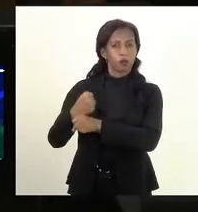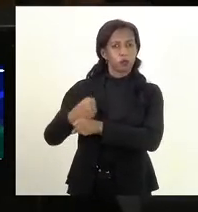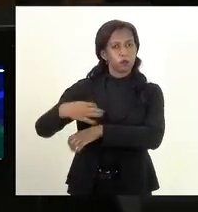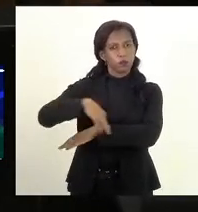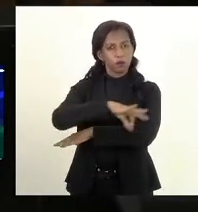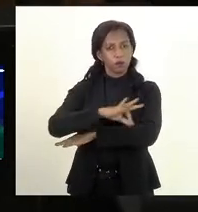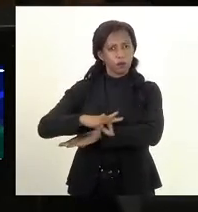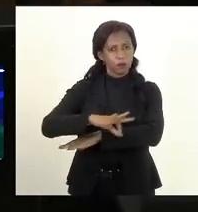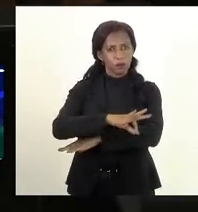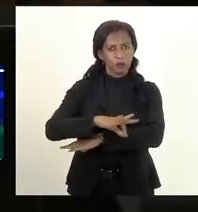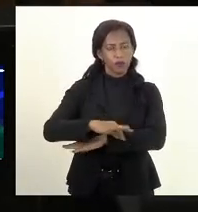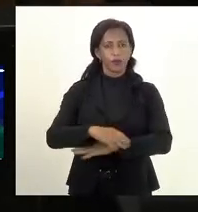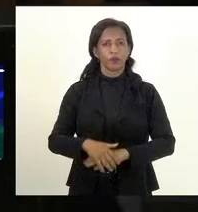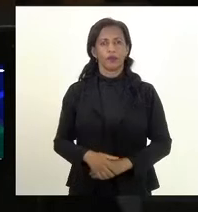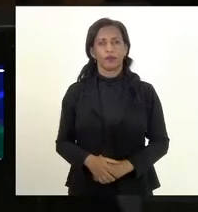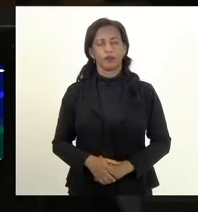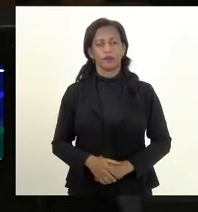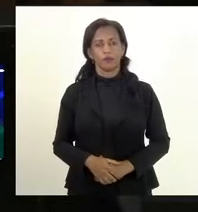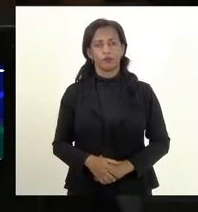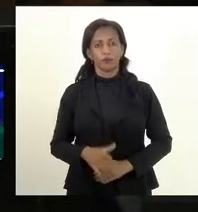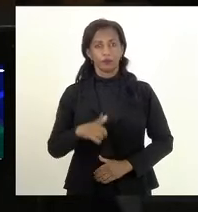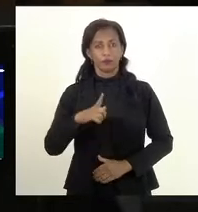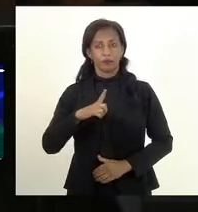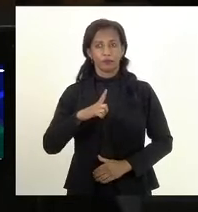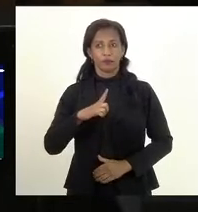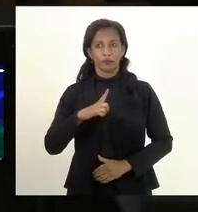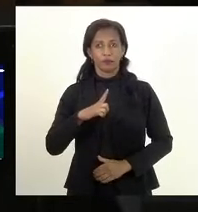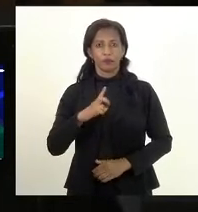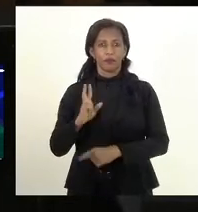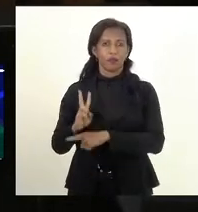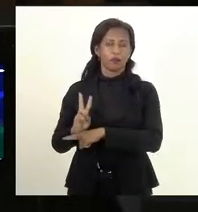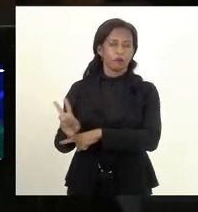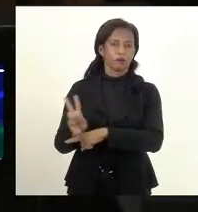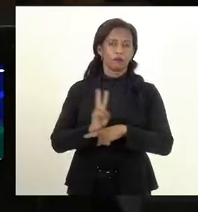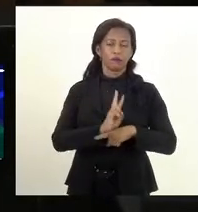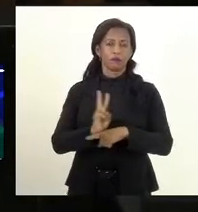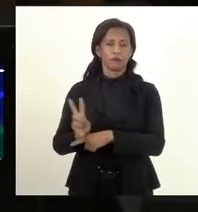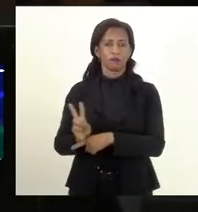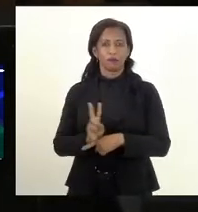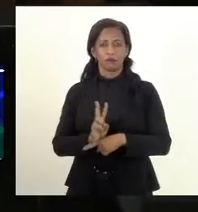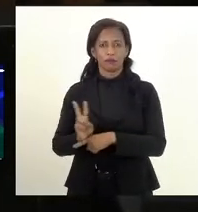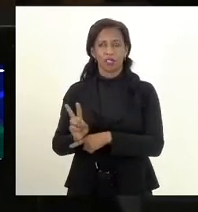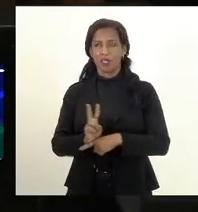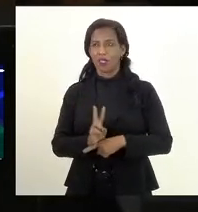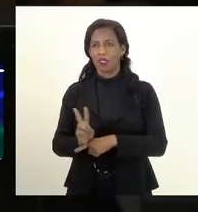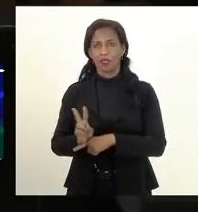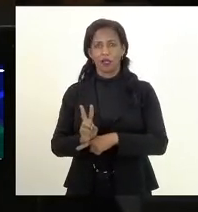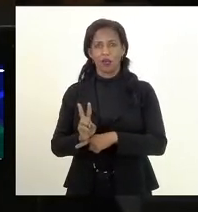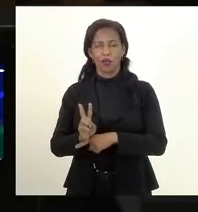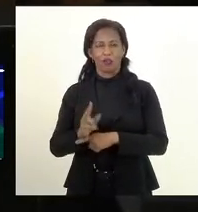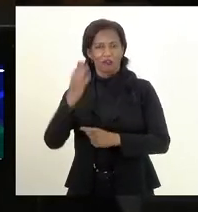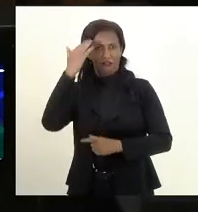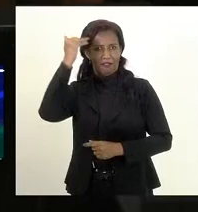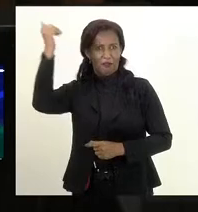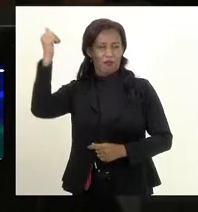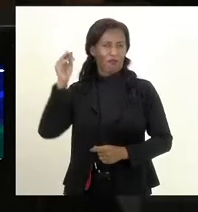arquitetônica O que teve ao sorteio a supervisão de né cordier